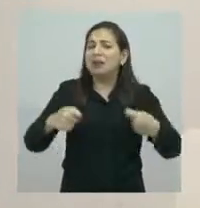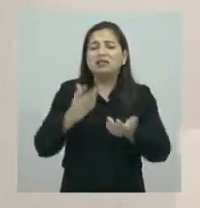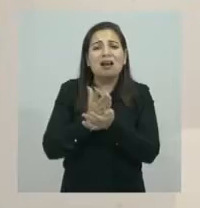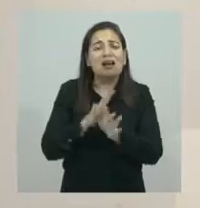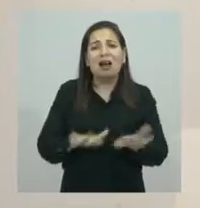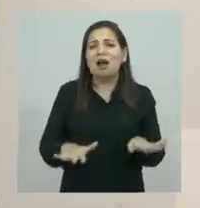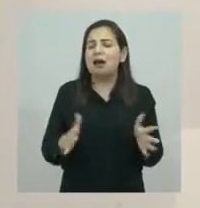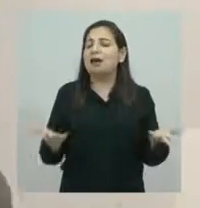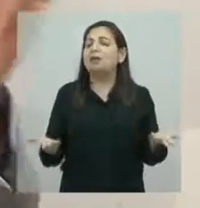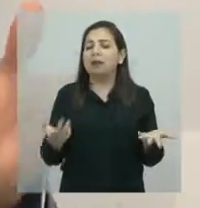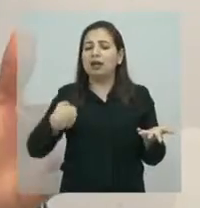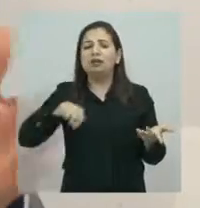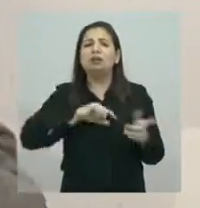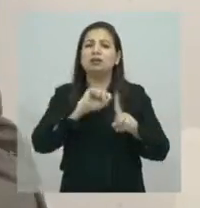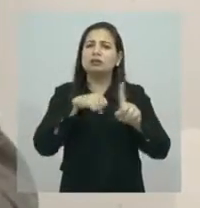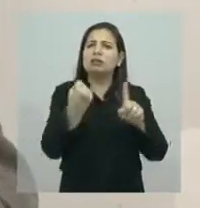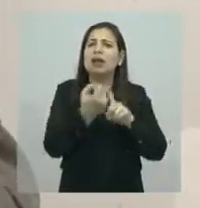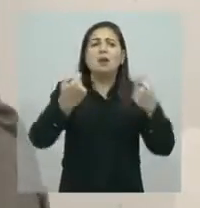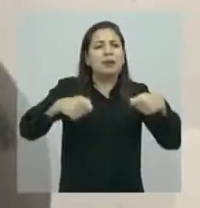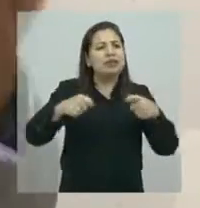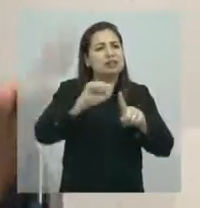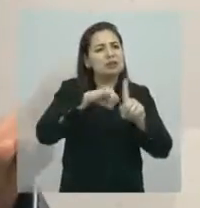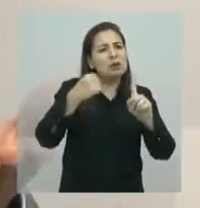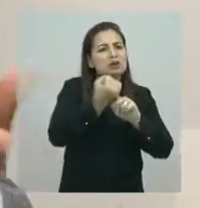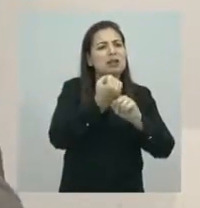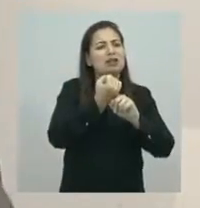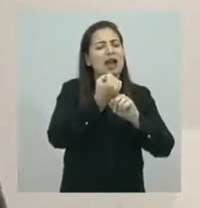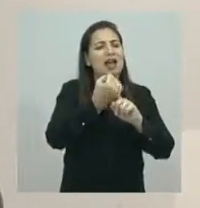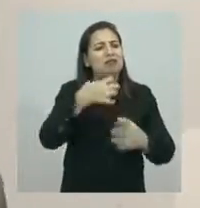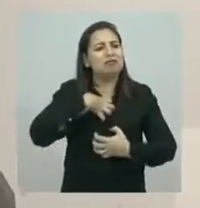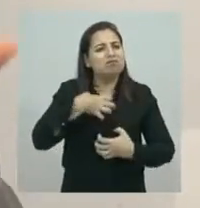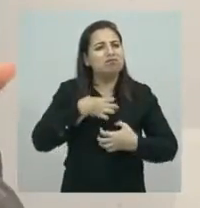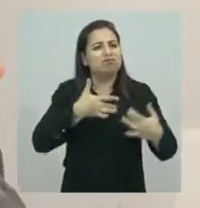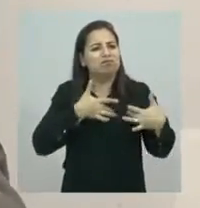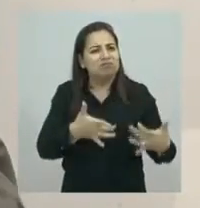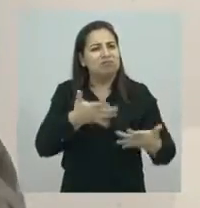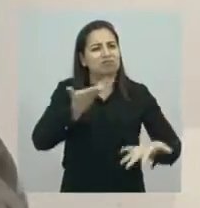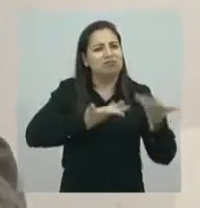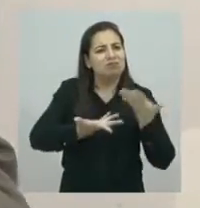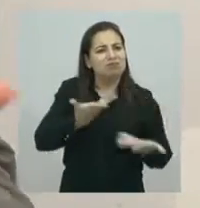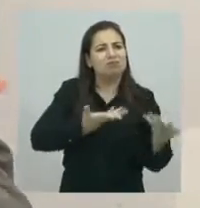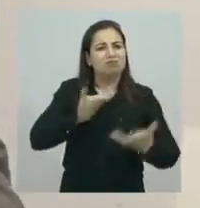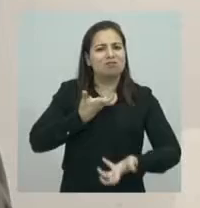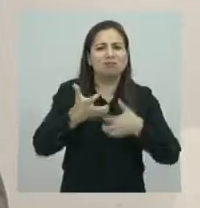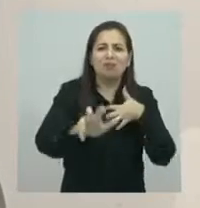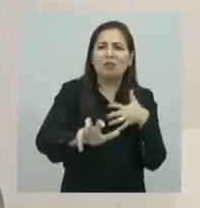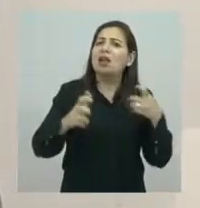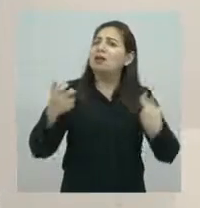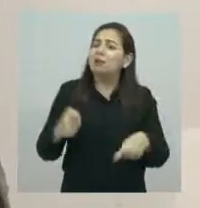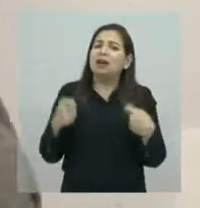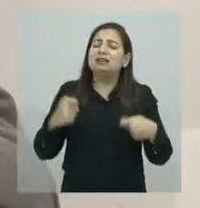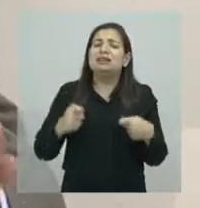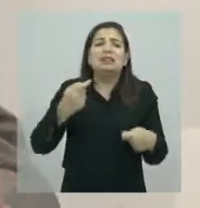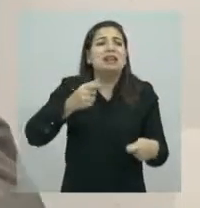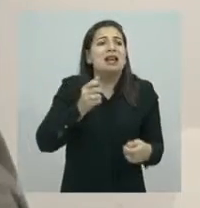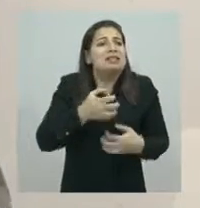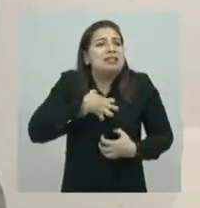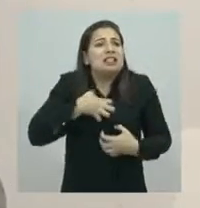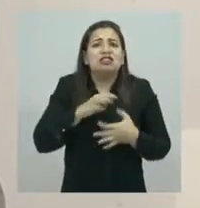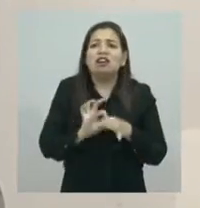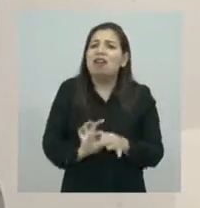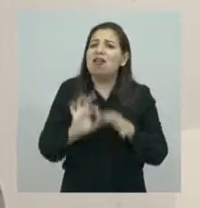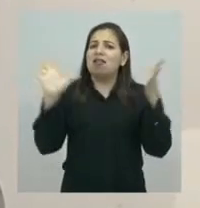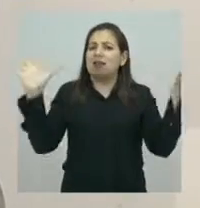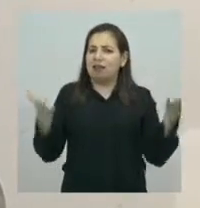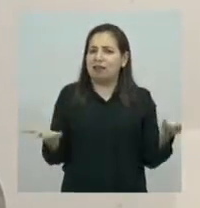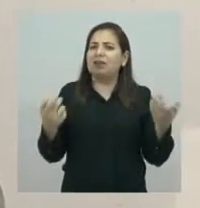sociedade para que a gente tenha uma sociedade mais livre, mais humana, mais fraterna, entendeu? Com seres mais livres. É isso que a gente precisa, combater